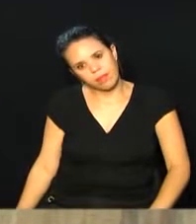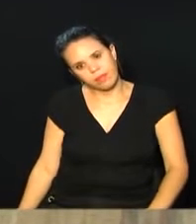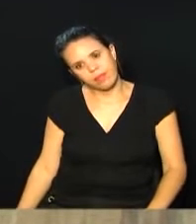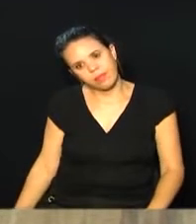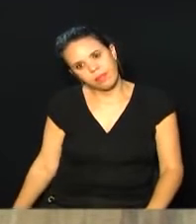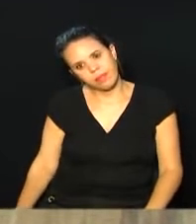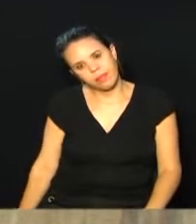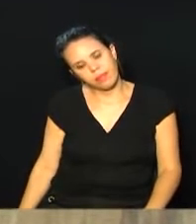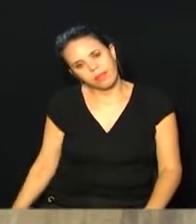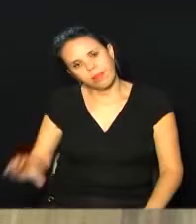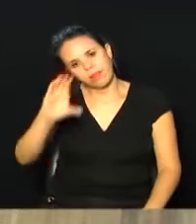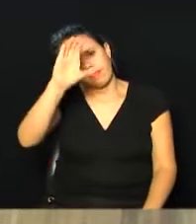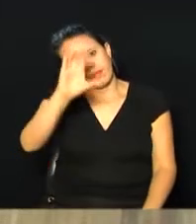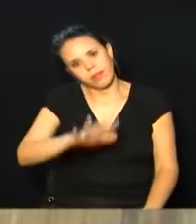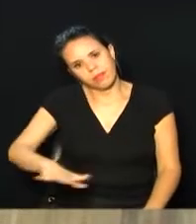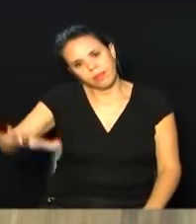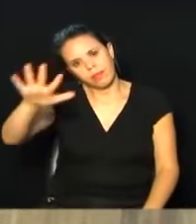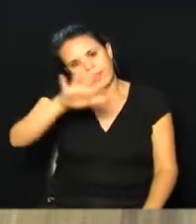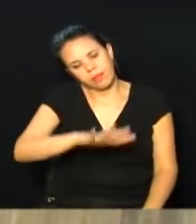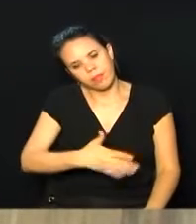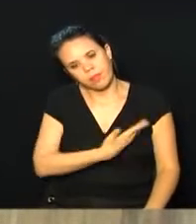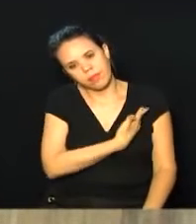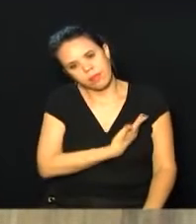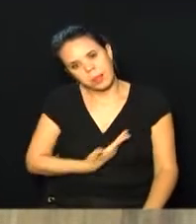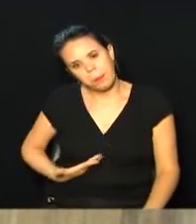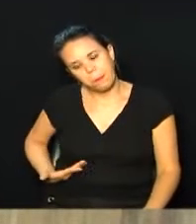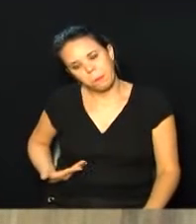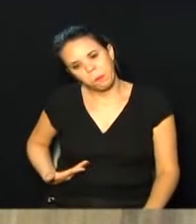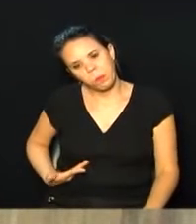Responsabilidade do cidadão, responsabilidade do poder público.